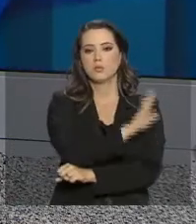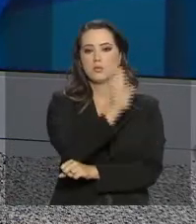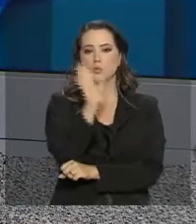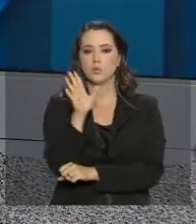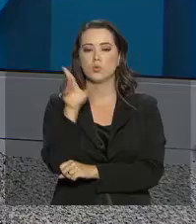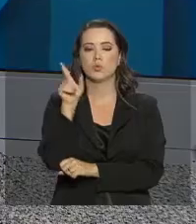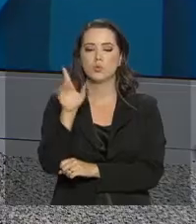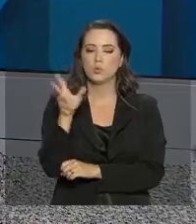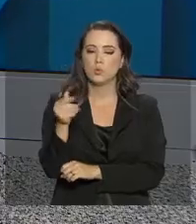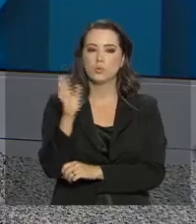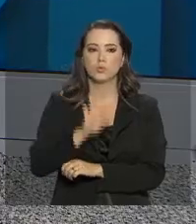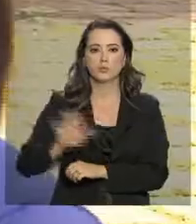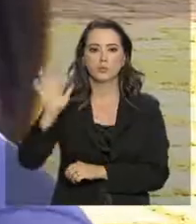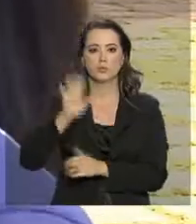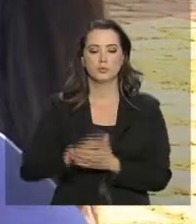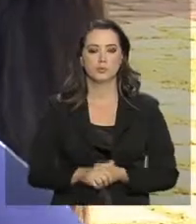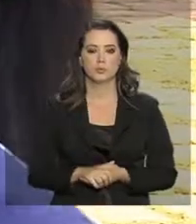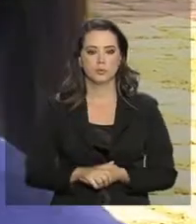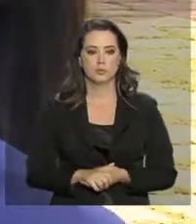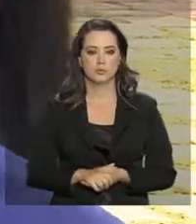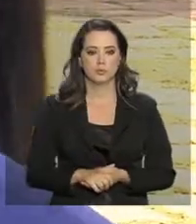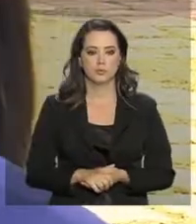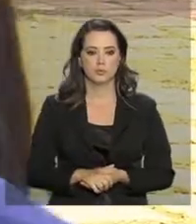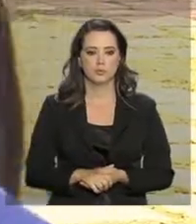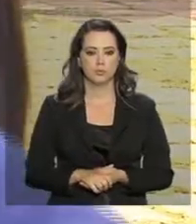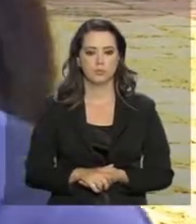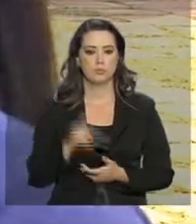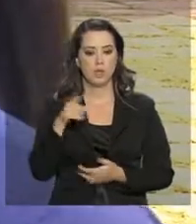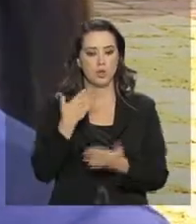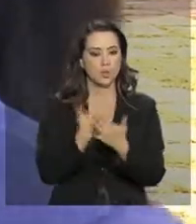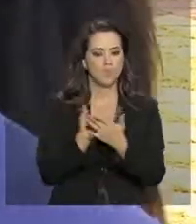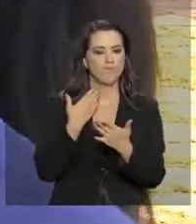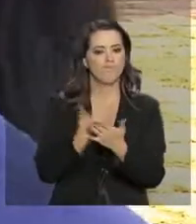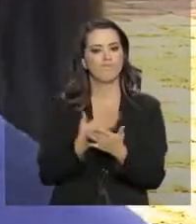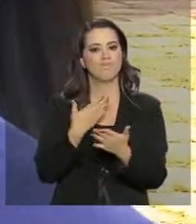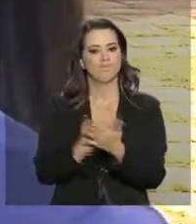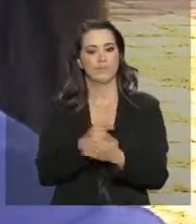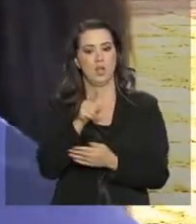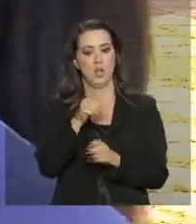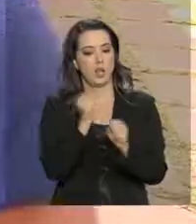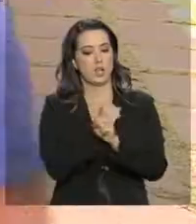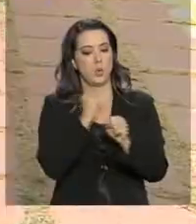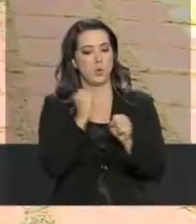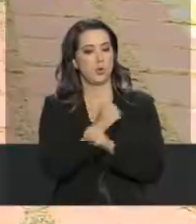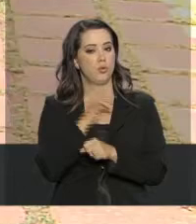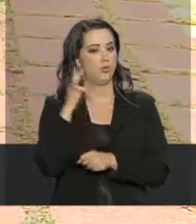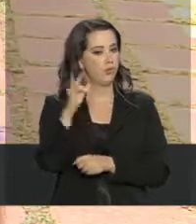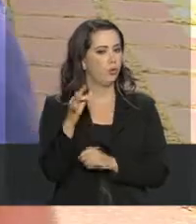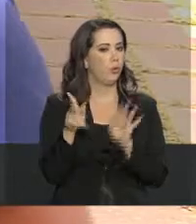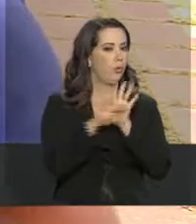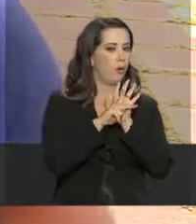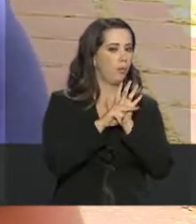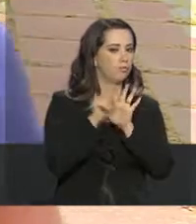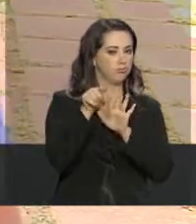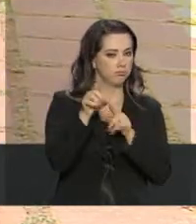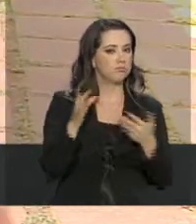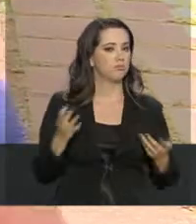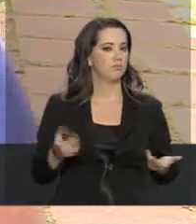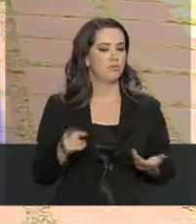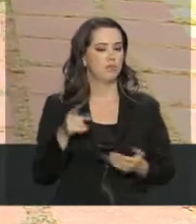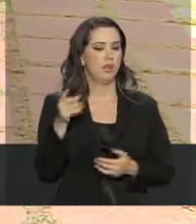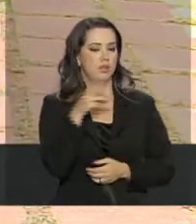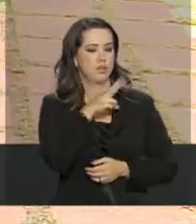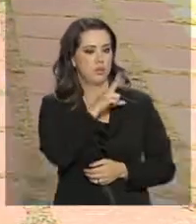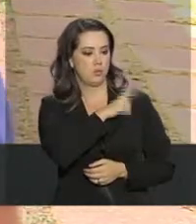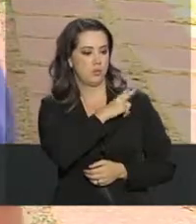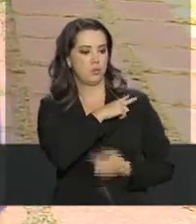país é com muito estudo que mayara está construindo o futuro a aluna do 2º ano do